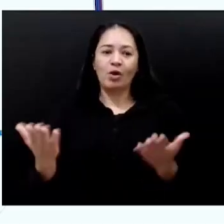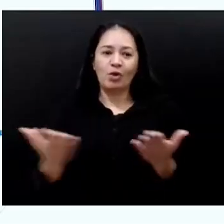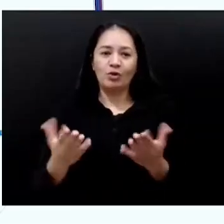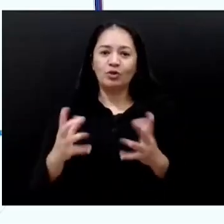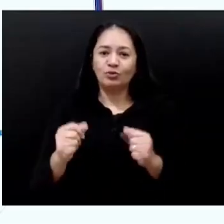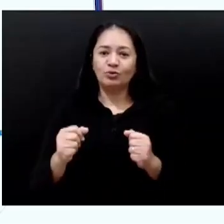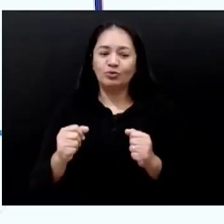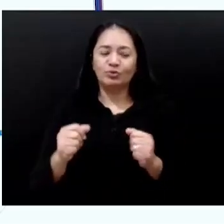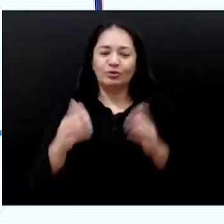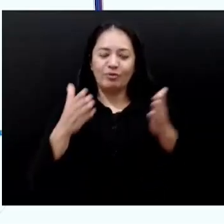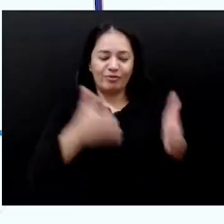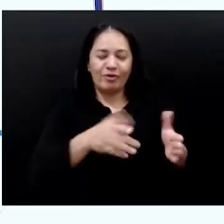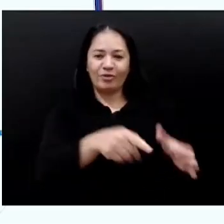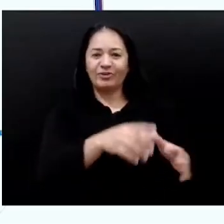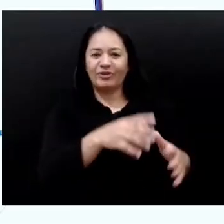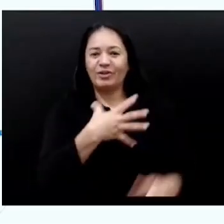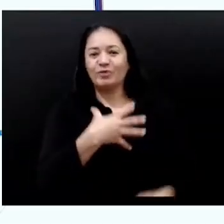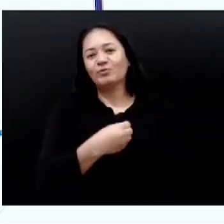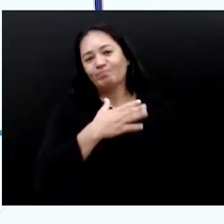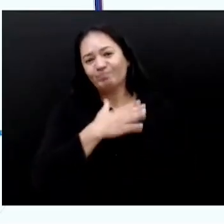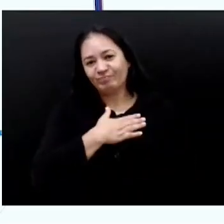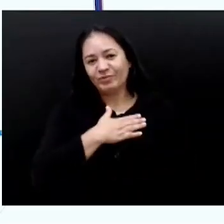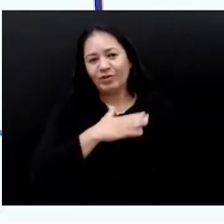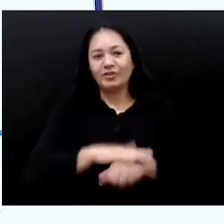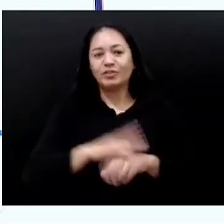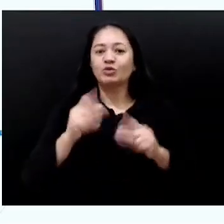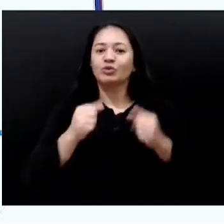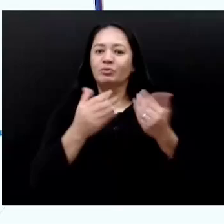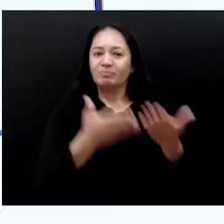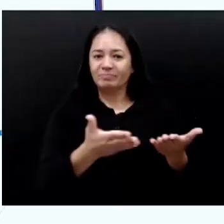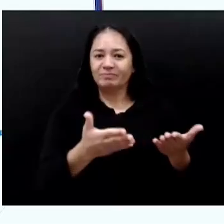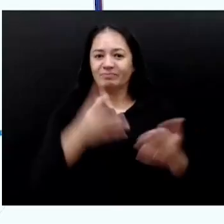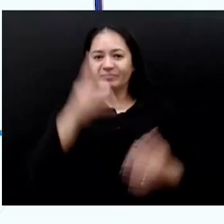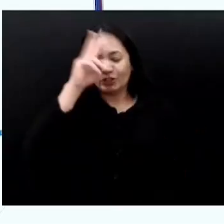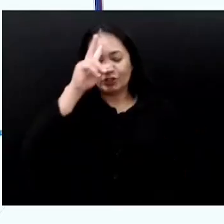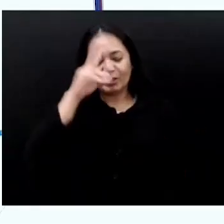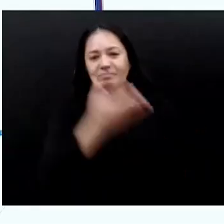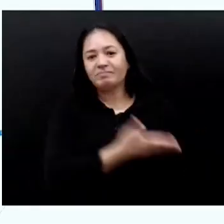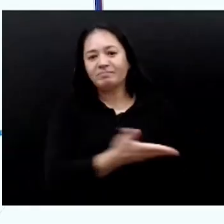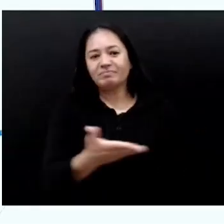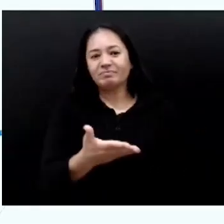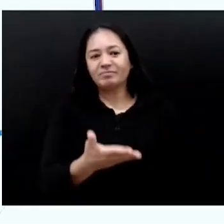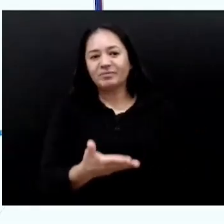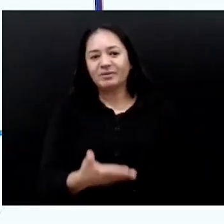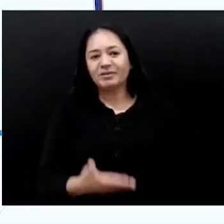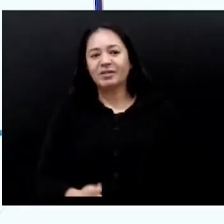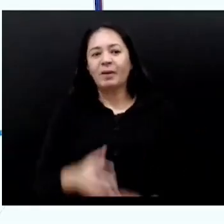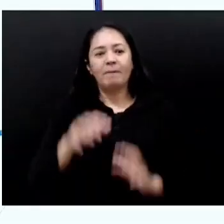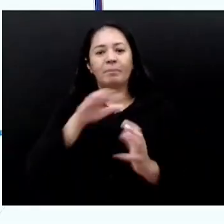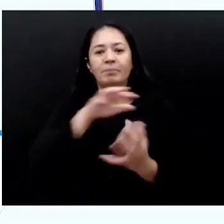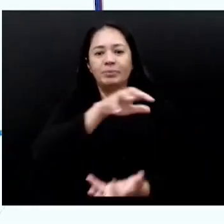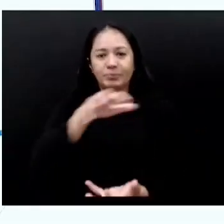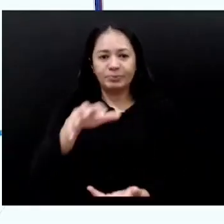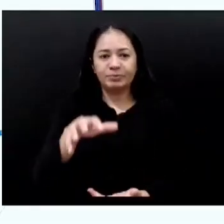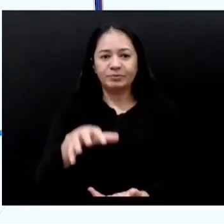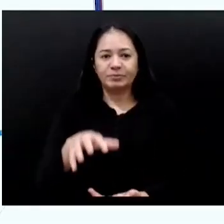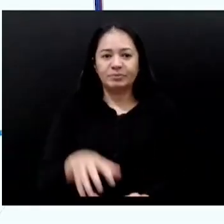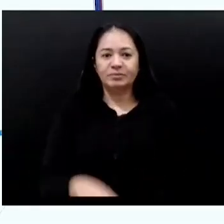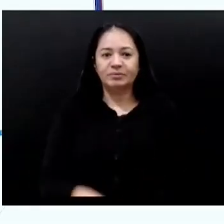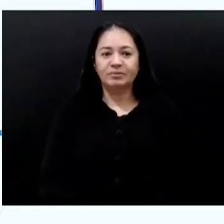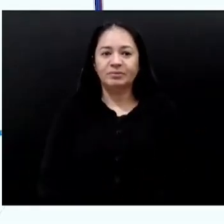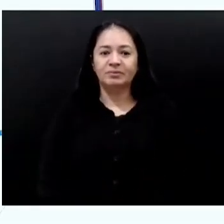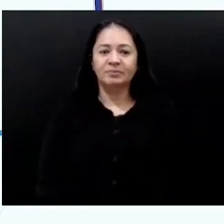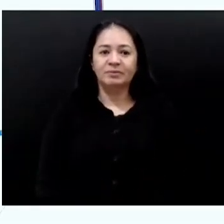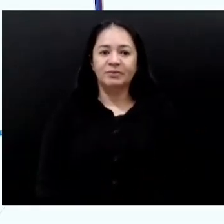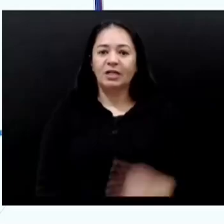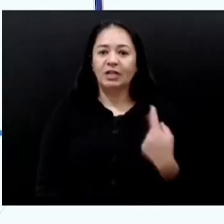que eu faço é para eles, é para deixar um legado para eles, é deixar um legado para o mundo, né? Tanto que a nossa visão como Bag